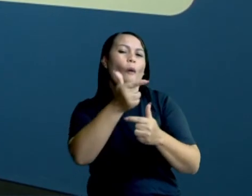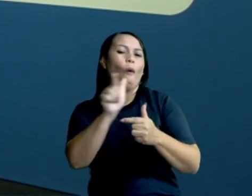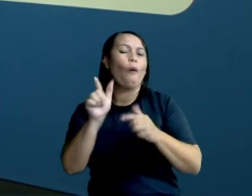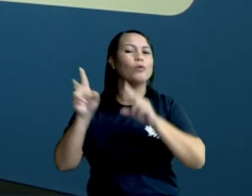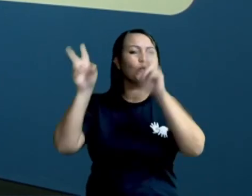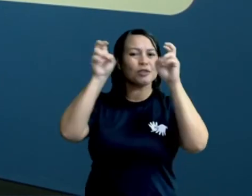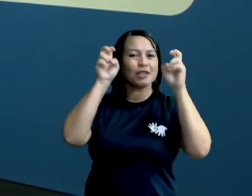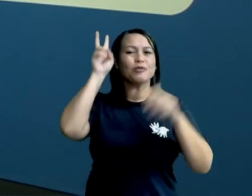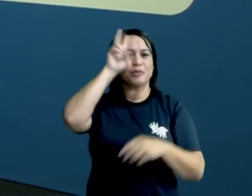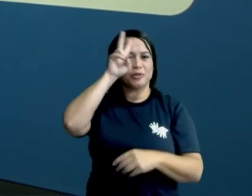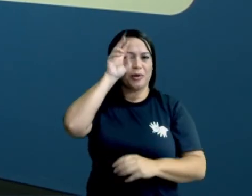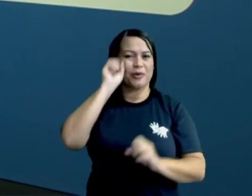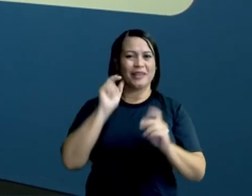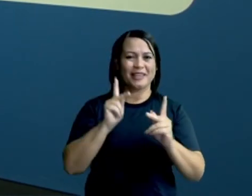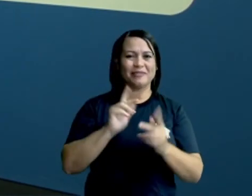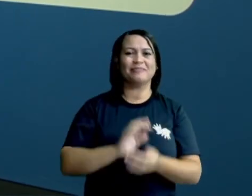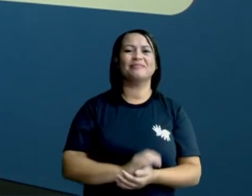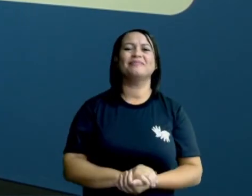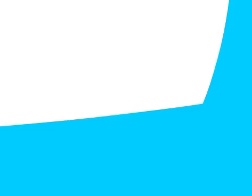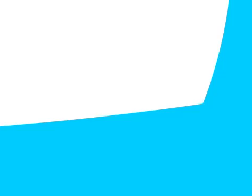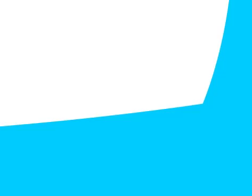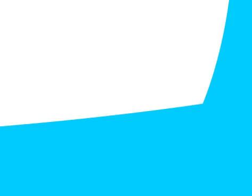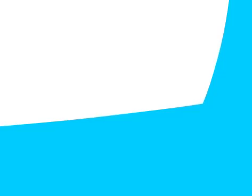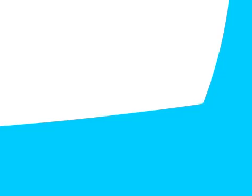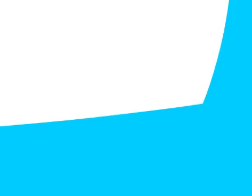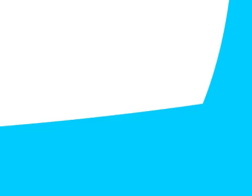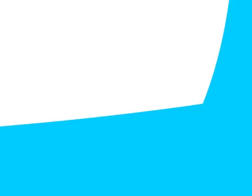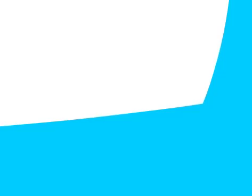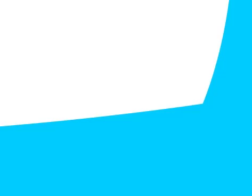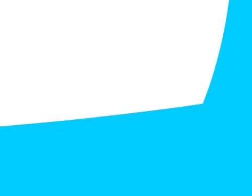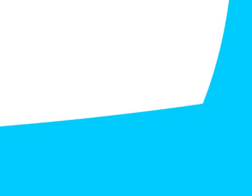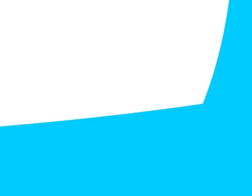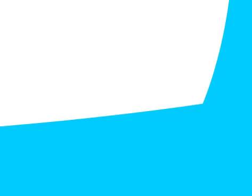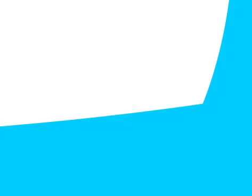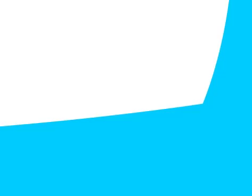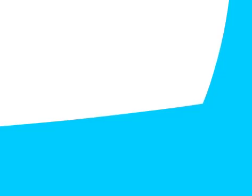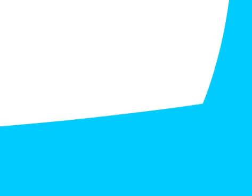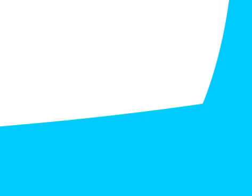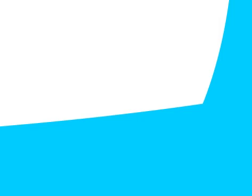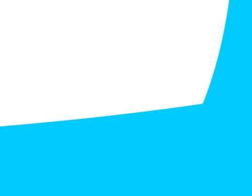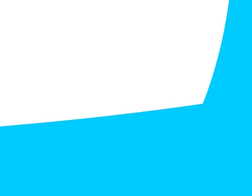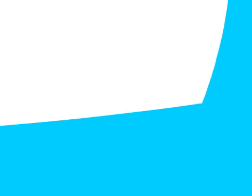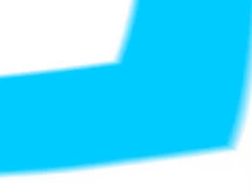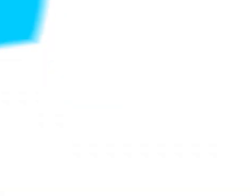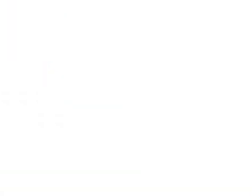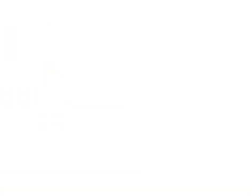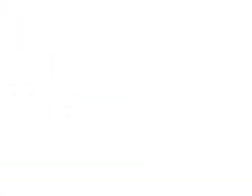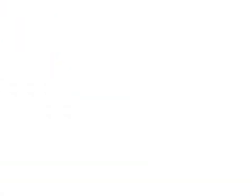relacionados à história também.